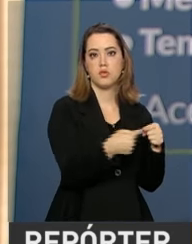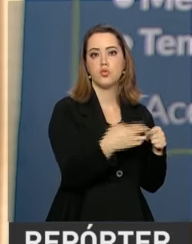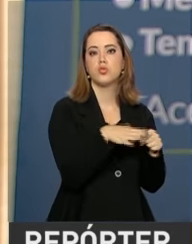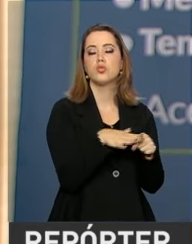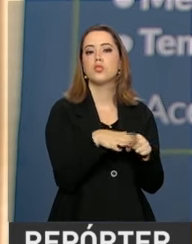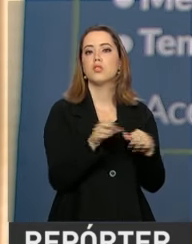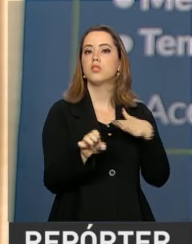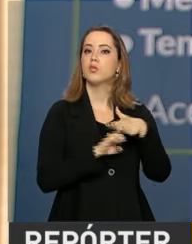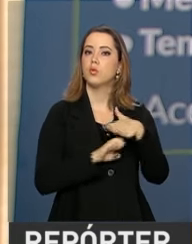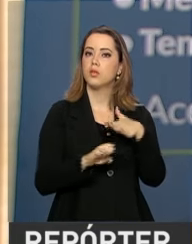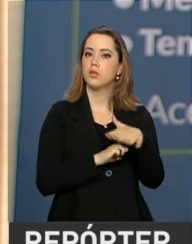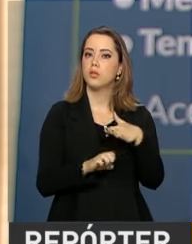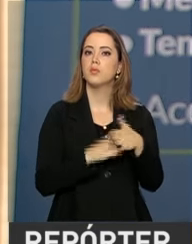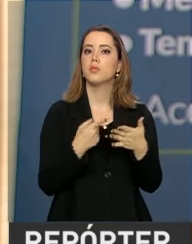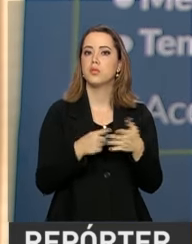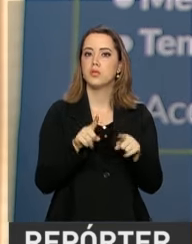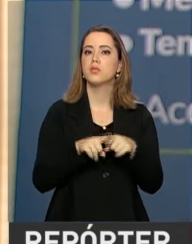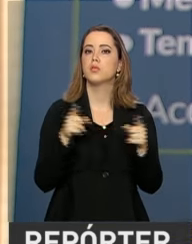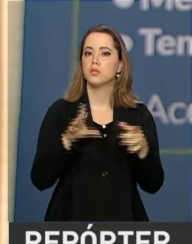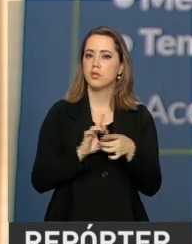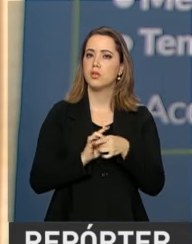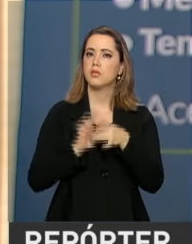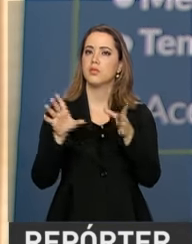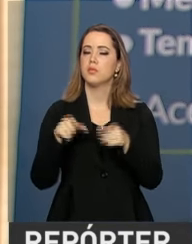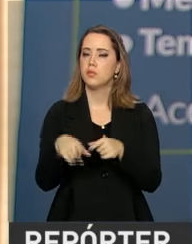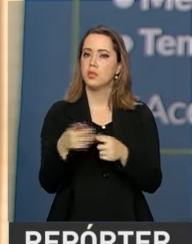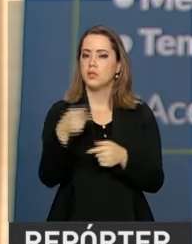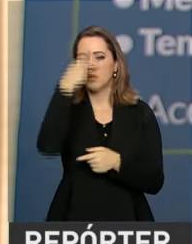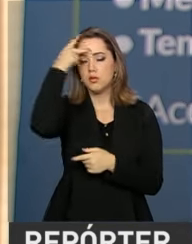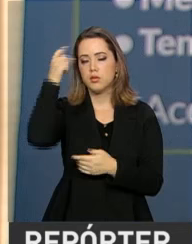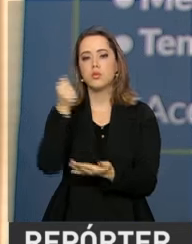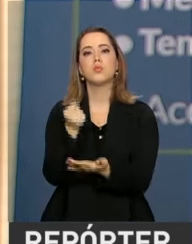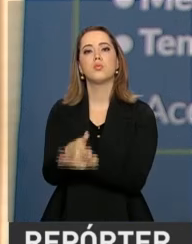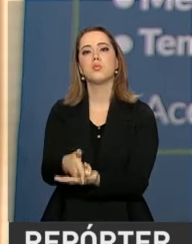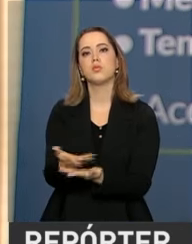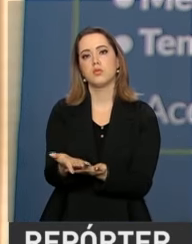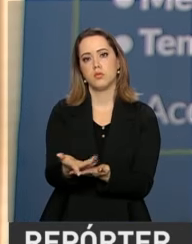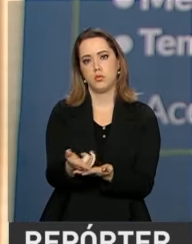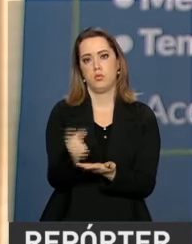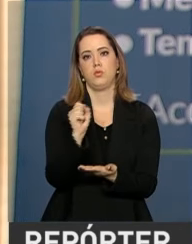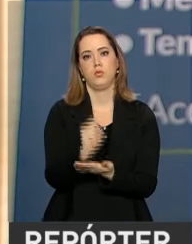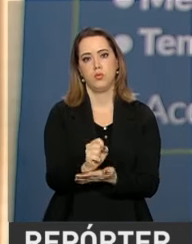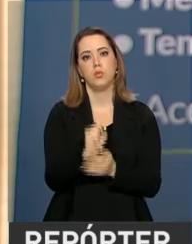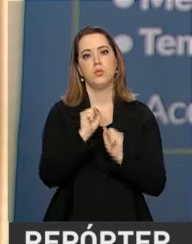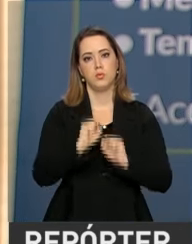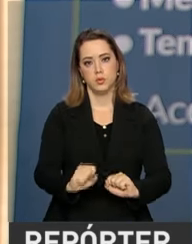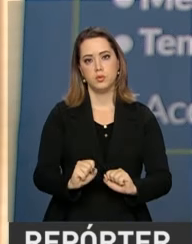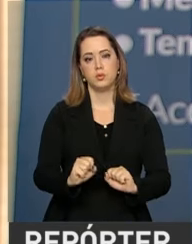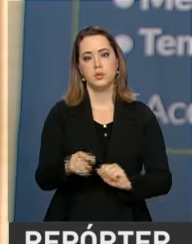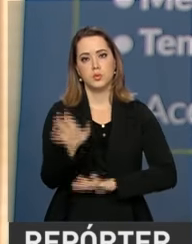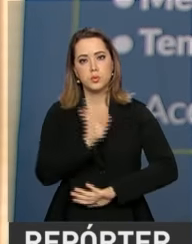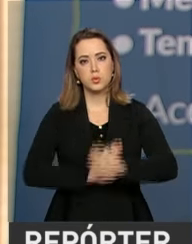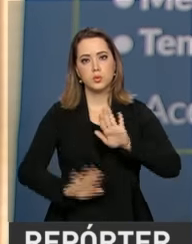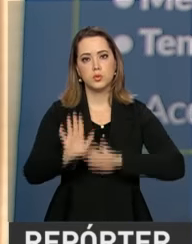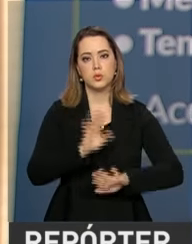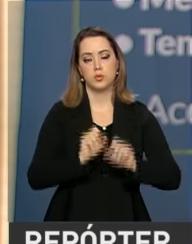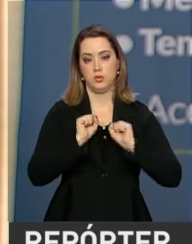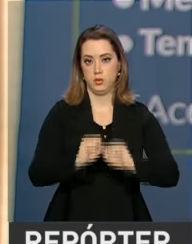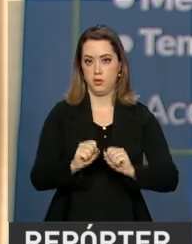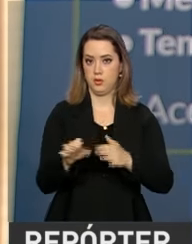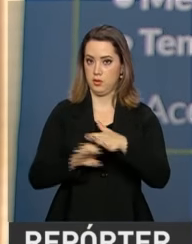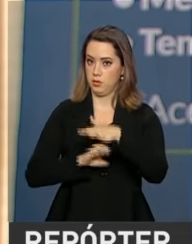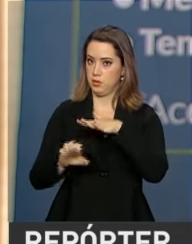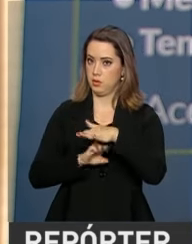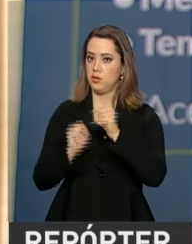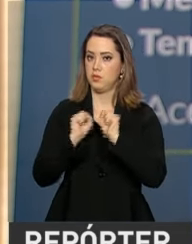a gente acha, até porque isto emancipa. O consumidor chama para si a oportunidade de cuidar do seu caso e a empresa tem a oportunidade de